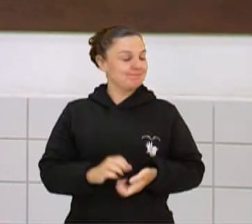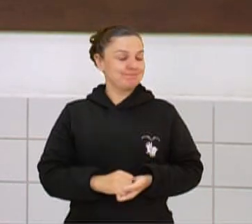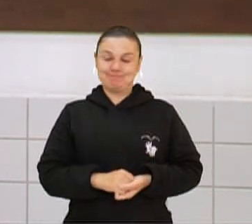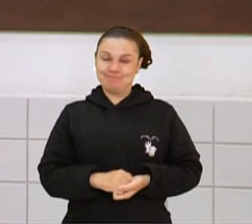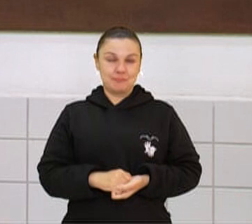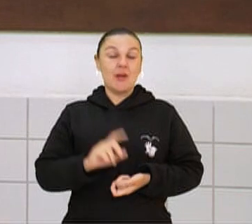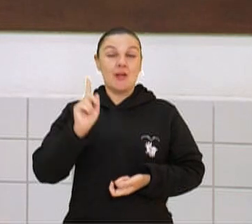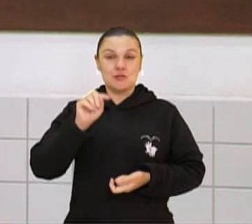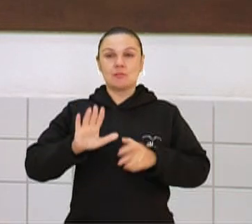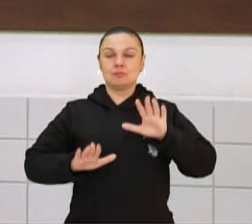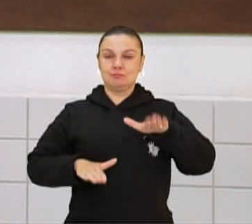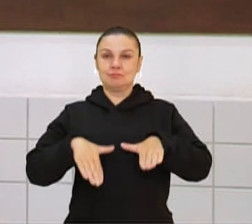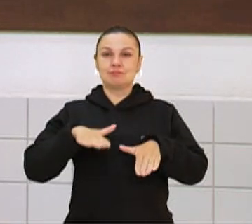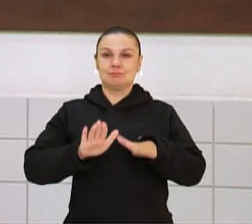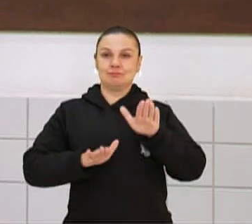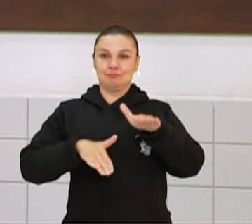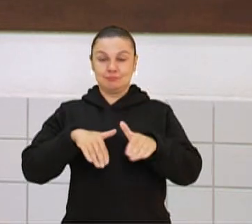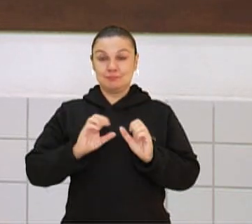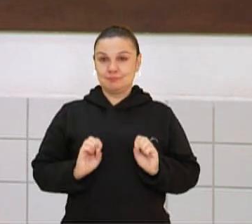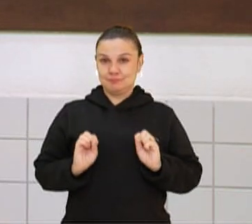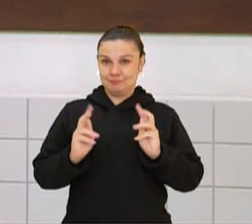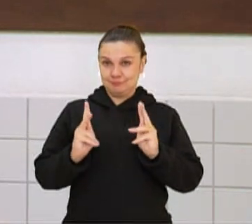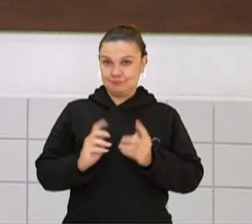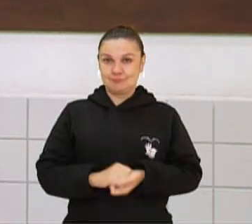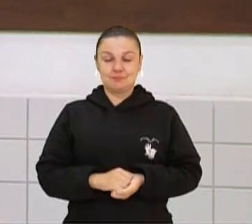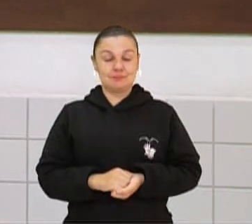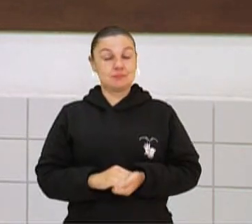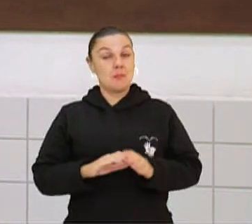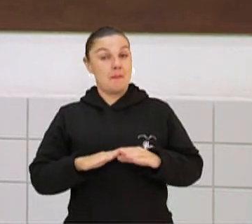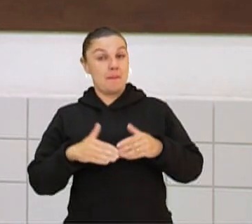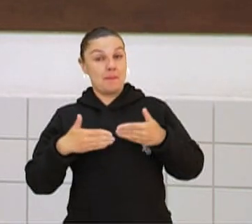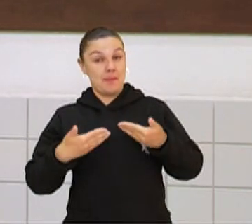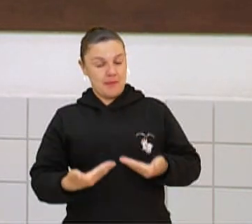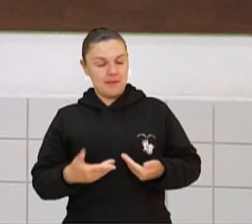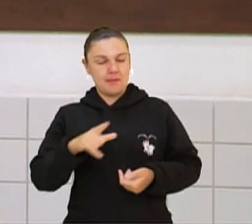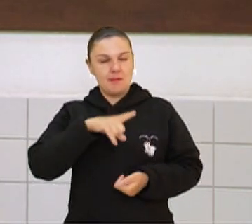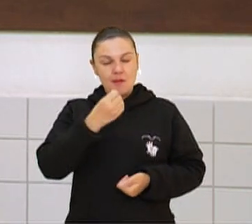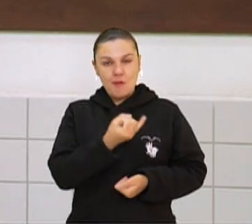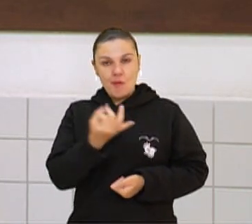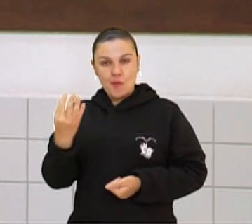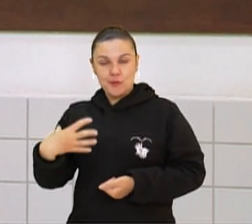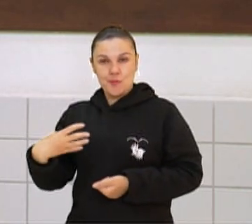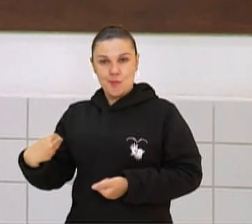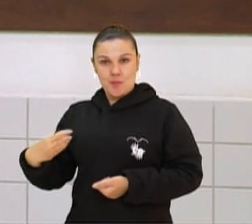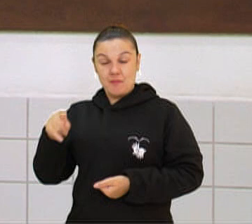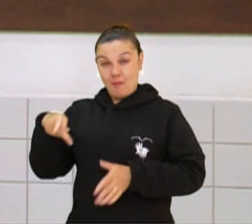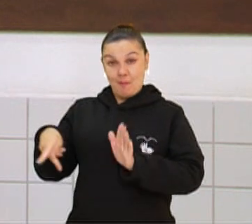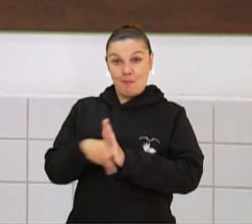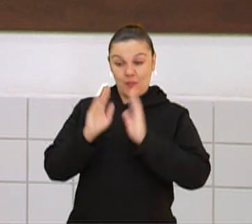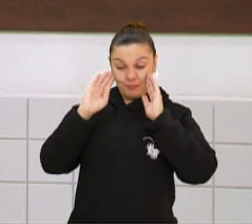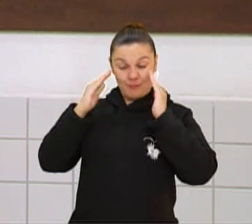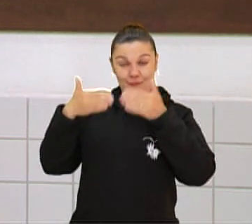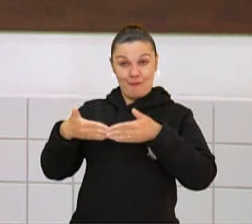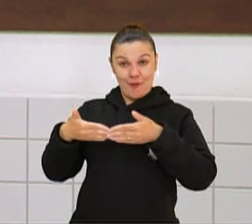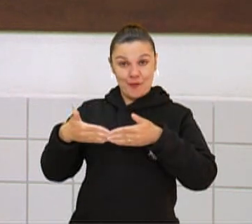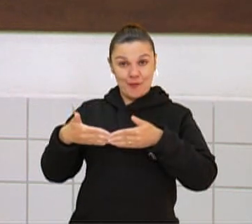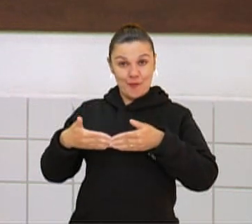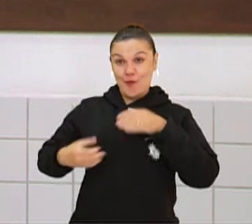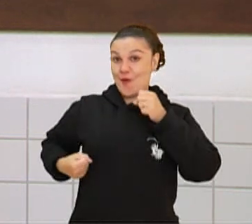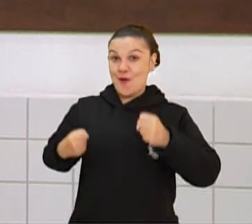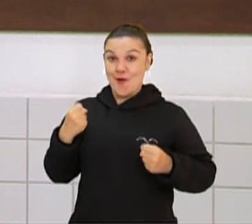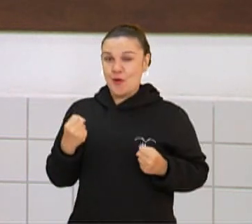adaptados a marcha, caminhadas, tudo bem? Porém, existem outros mamíferos que são adaptados à corrida, que eles têm dois